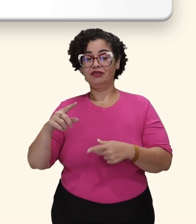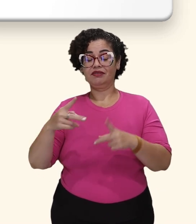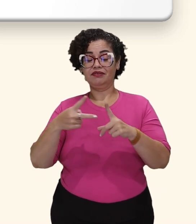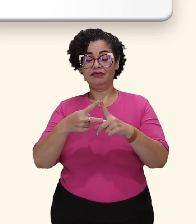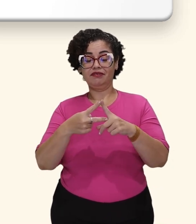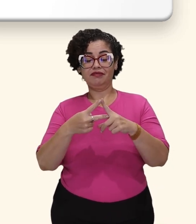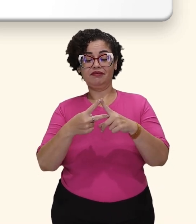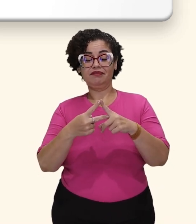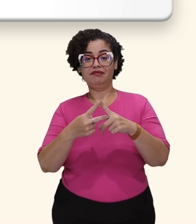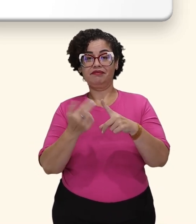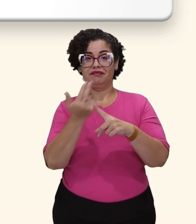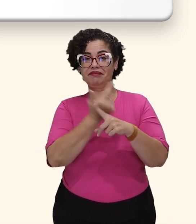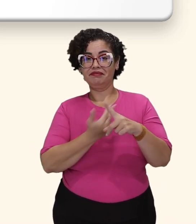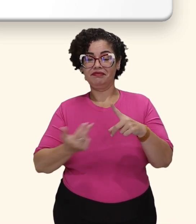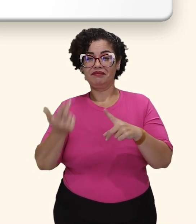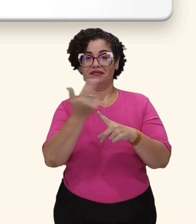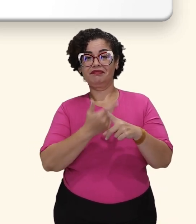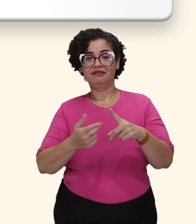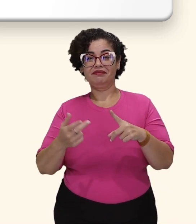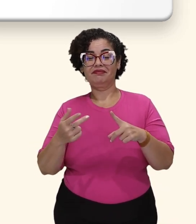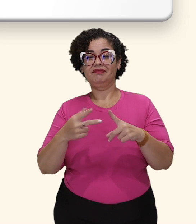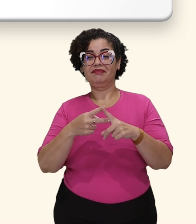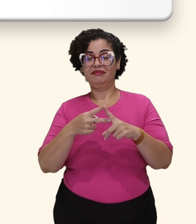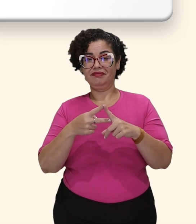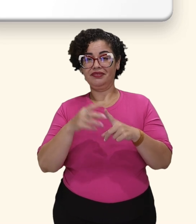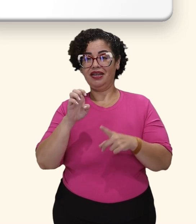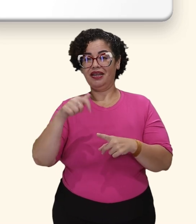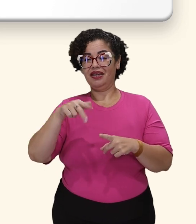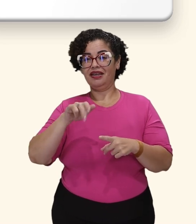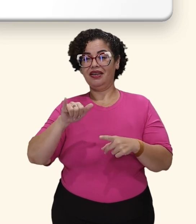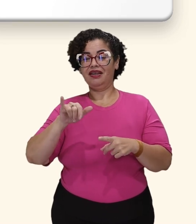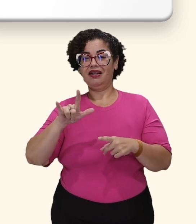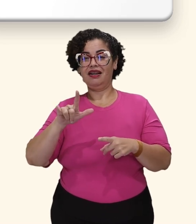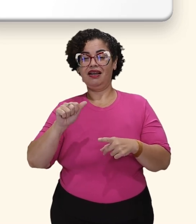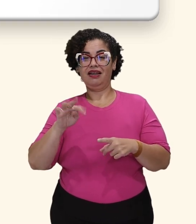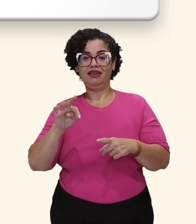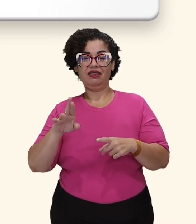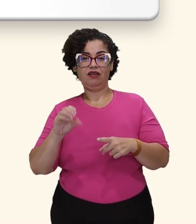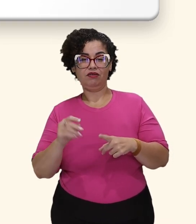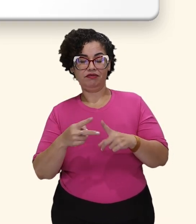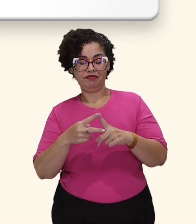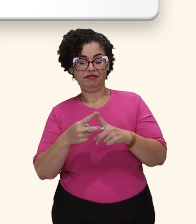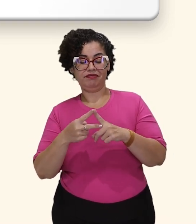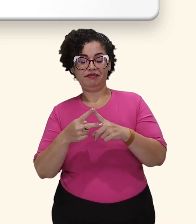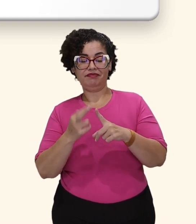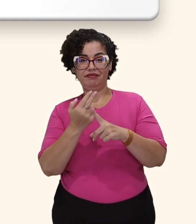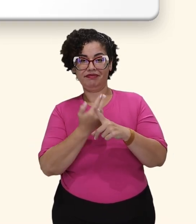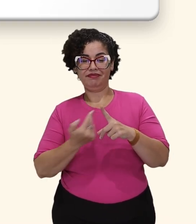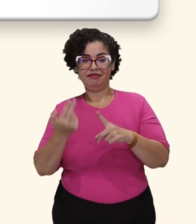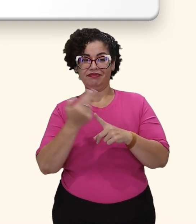Esse outro triângulo, ele já tem os três lados do mesmo tamanho. Ele é chamado de triângulo equilátero.